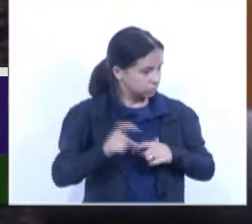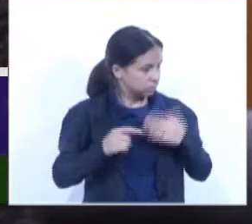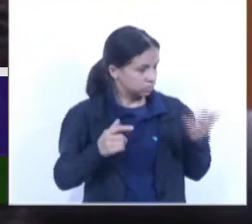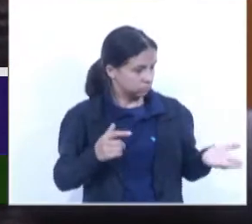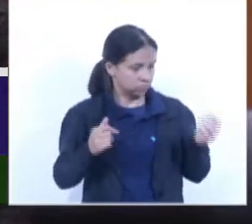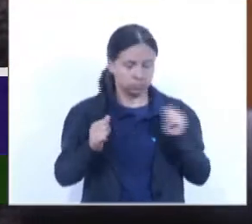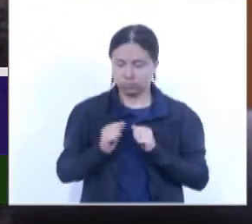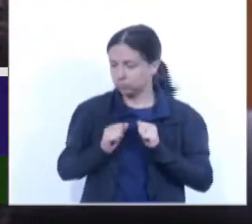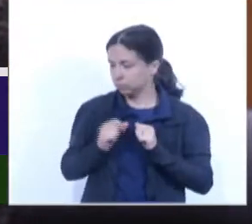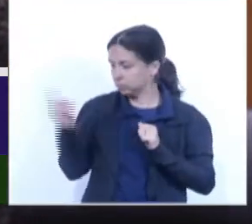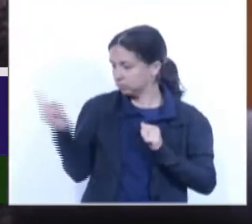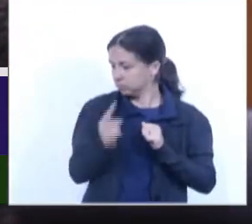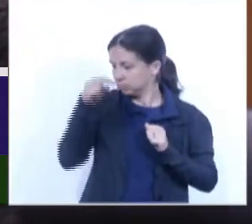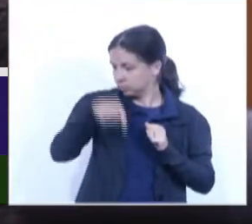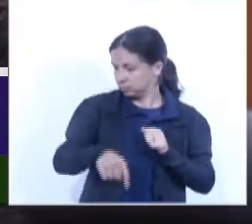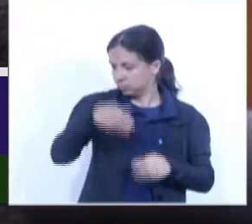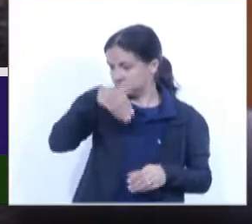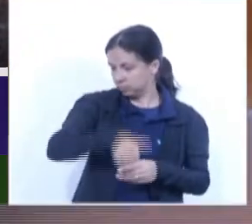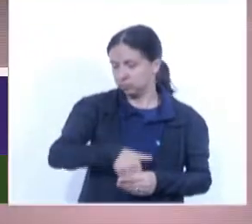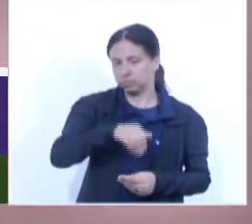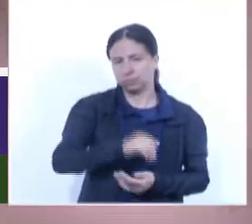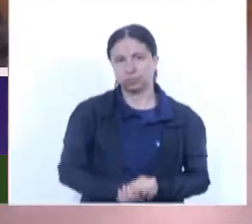que há dentro Plenário